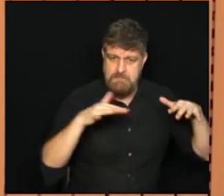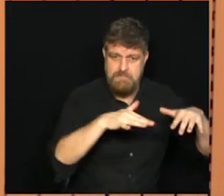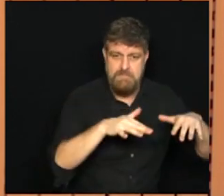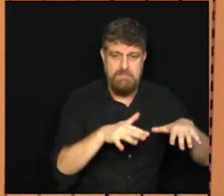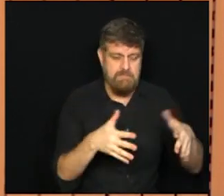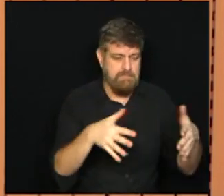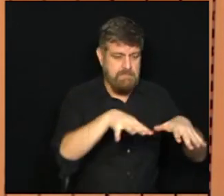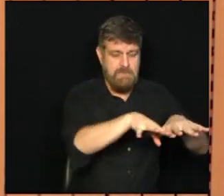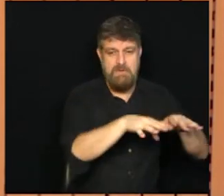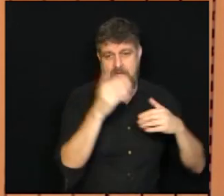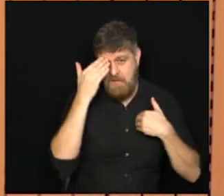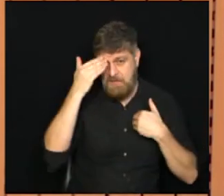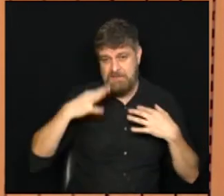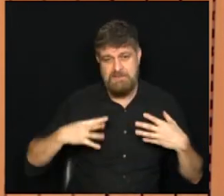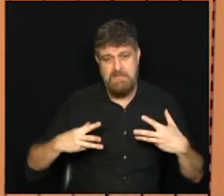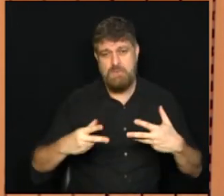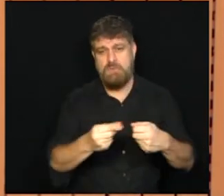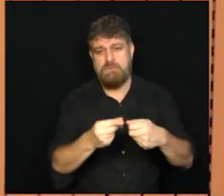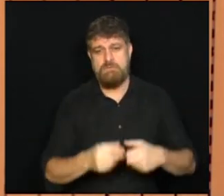vocês.